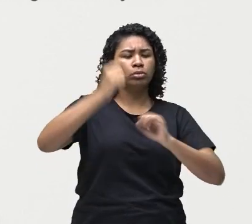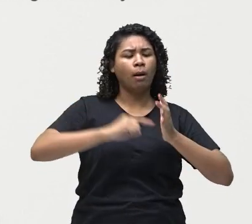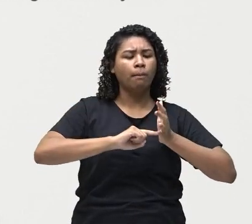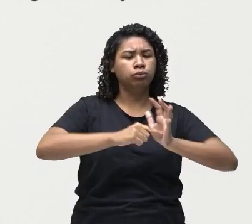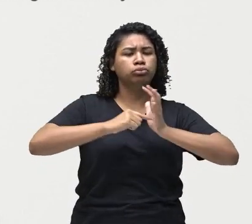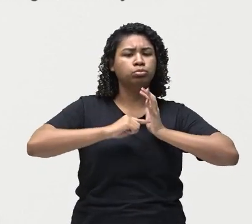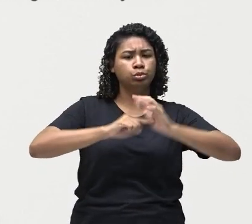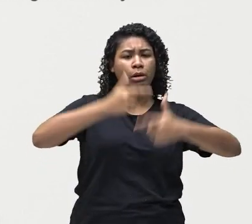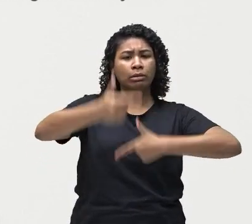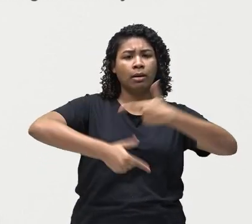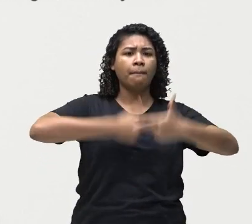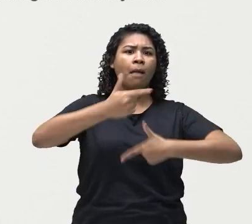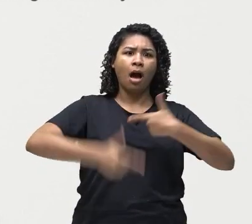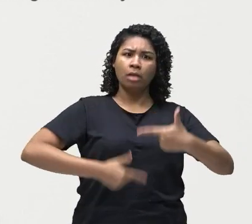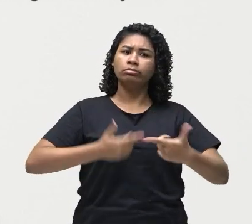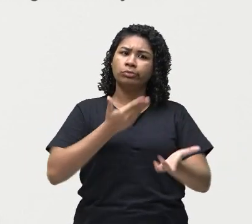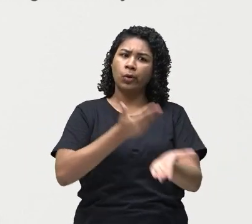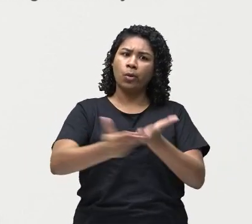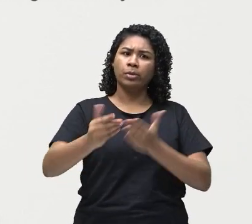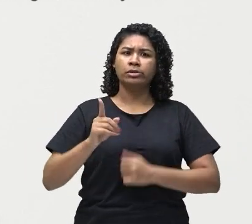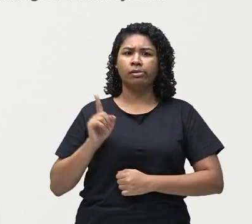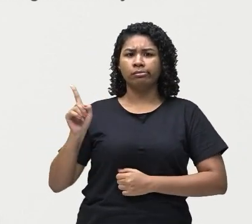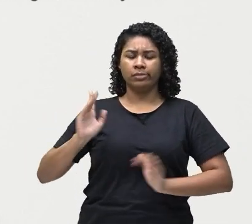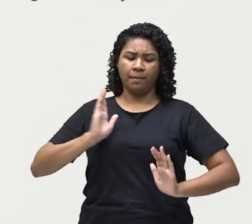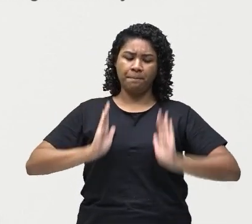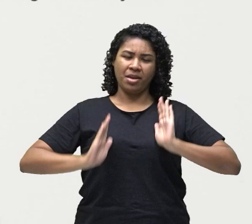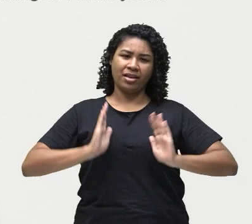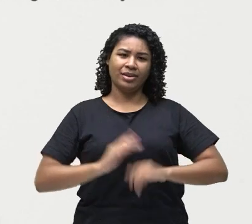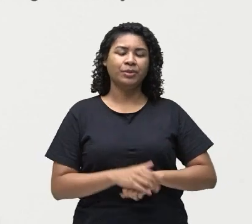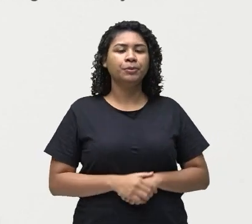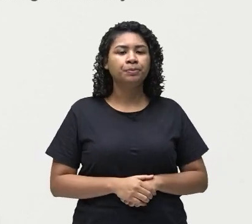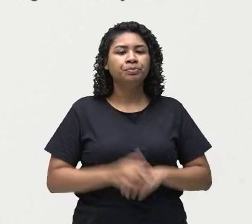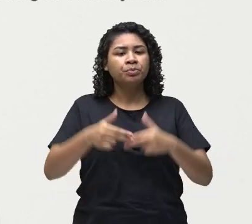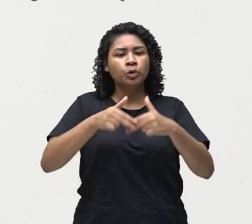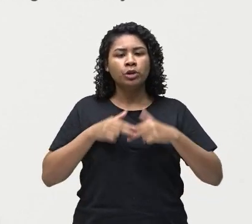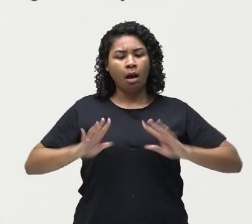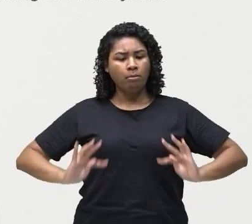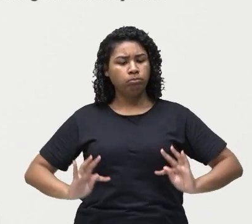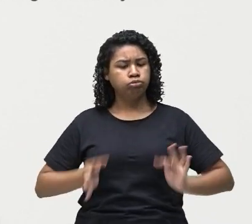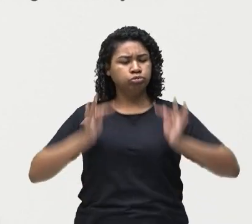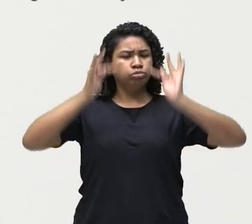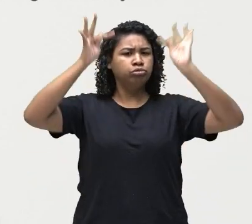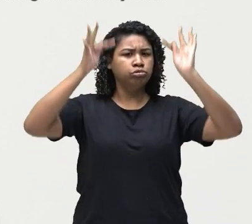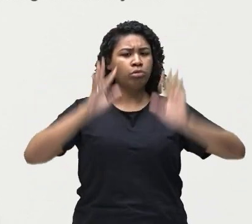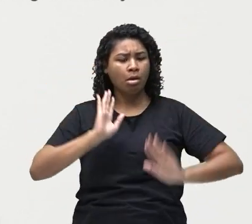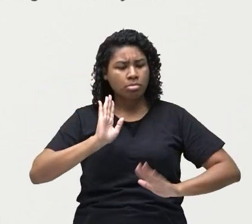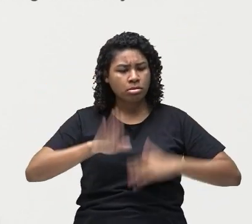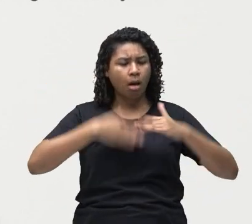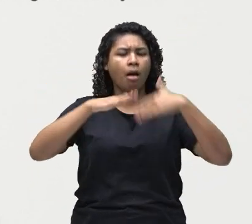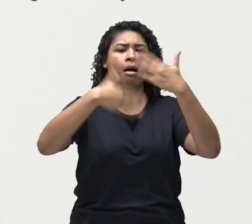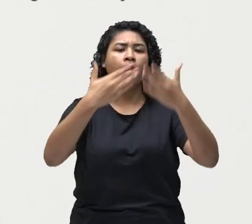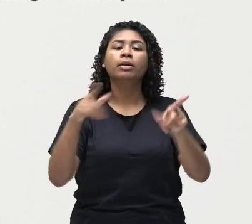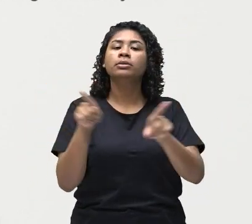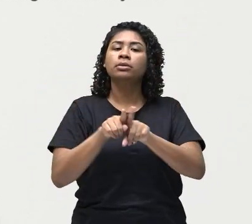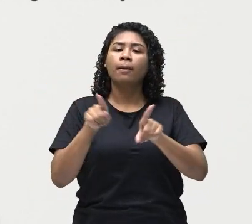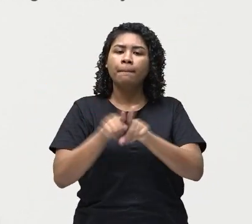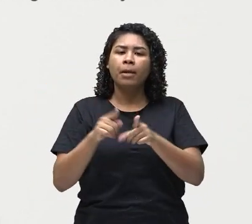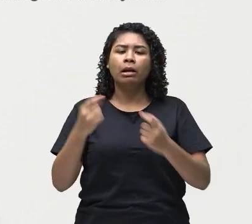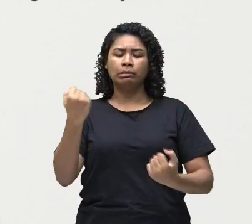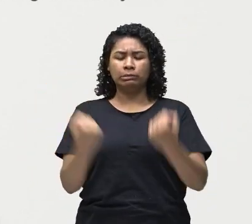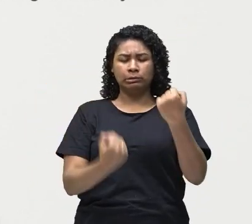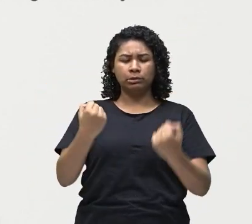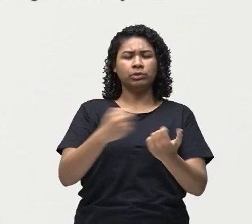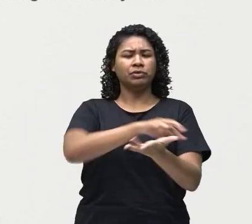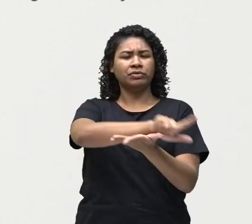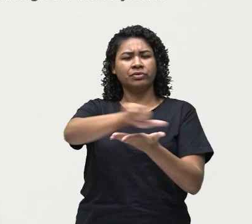a gente ressaltar que o avanço da tecnologia o avanço ali dos automóveis no período